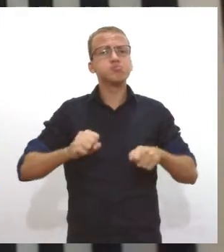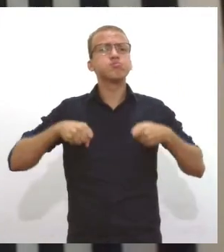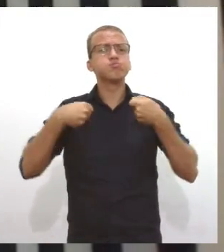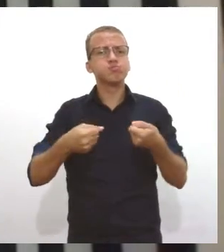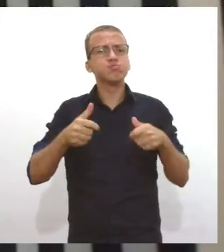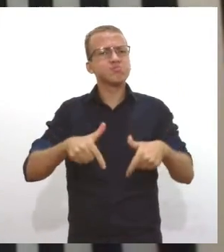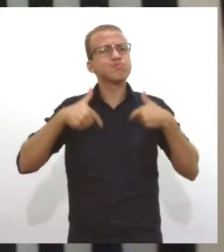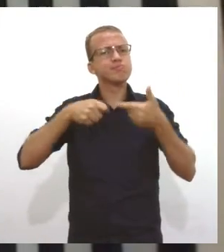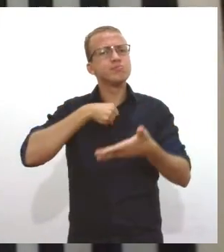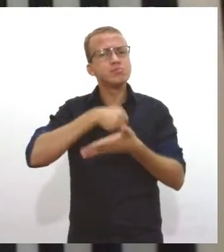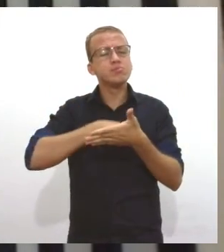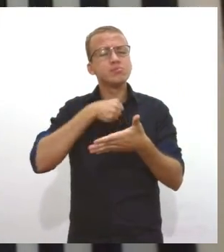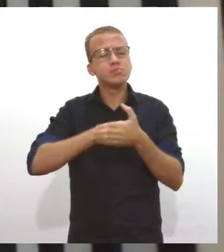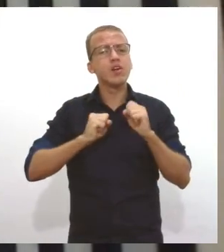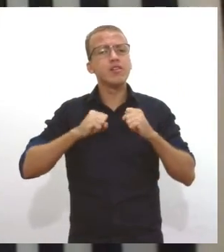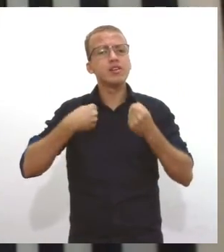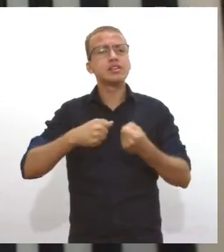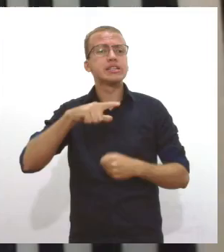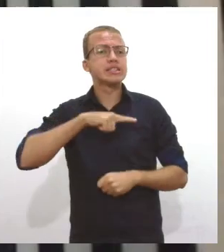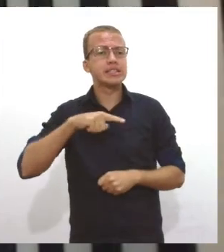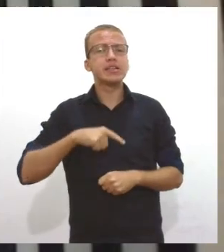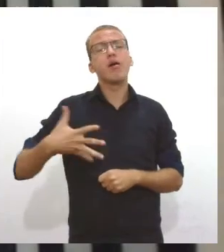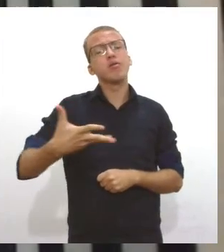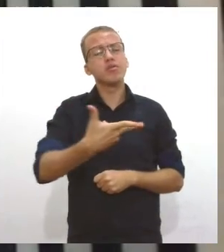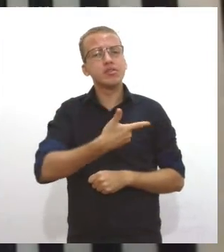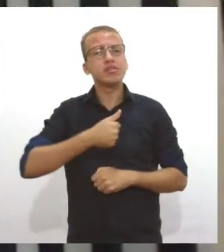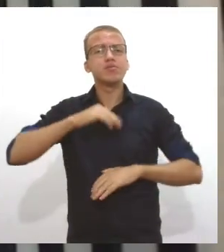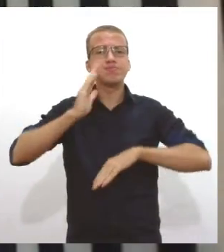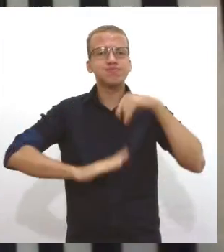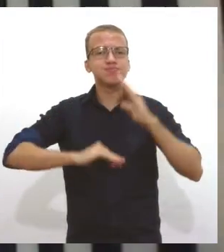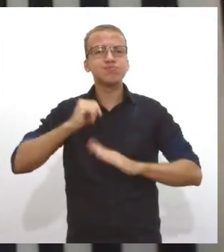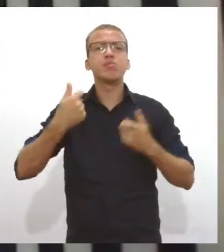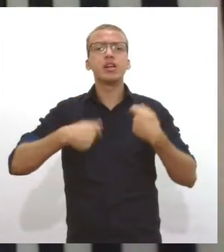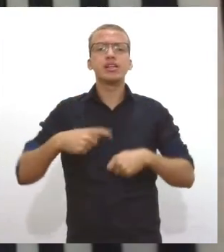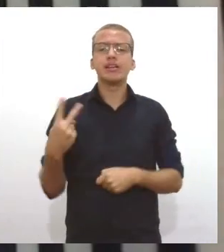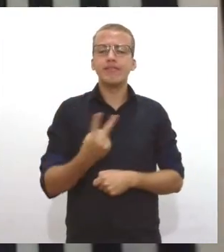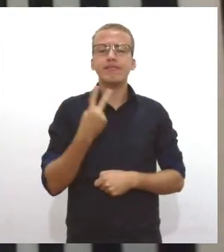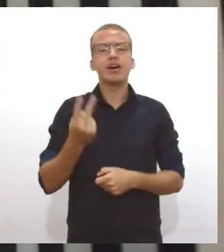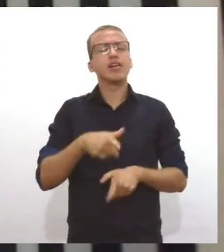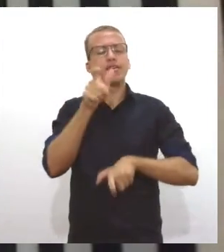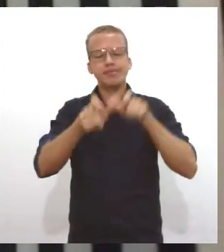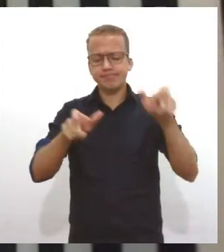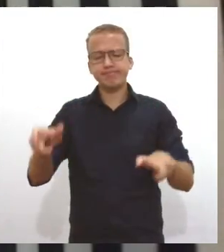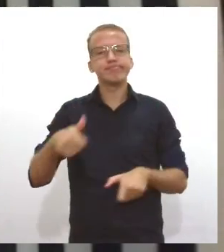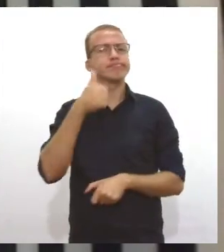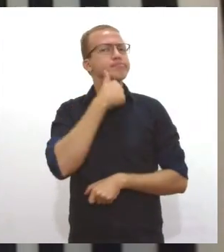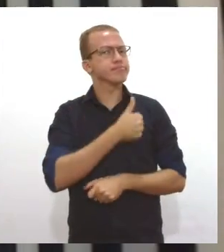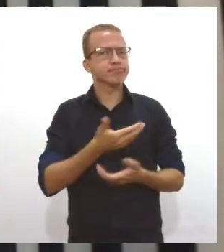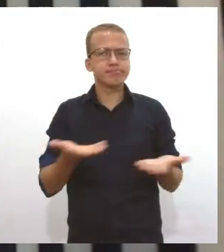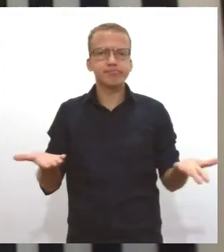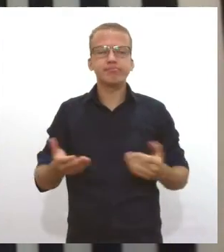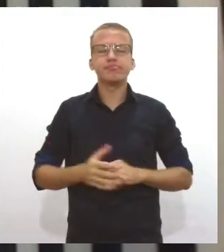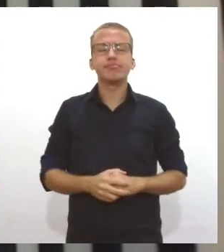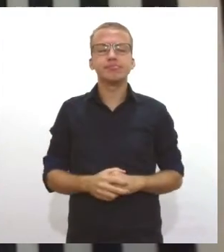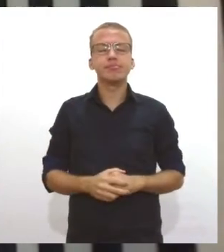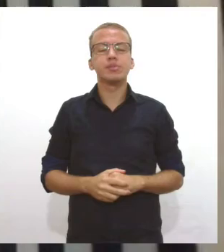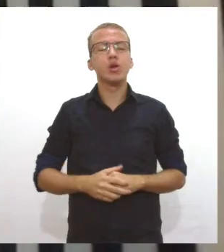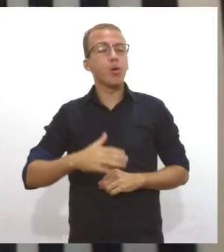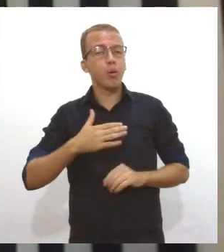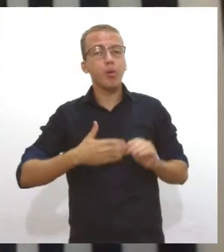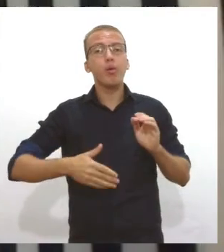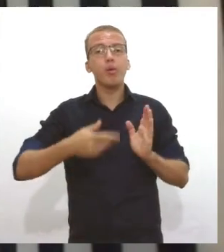mulheres se esforça são então elas são muito competentes é preciso valorizar está completa que você das mulheres um dos projetos que eu apresentei